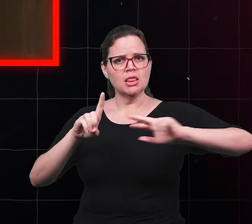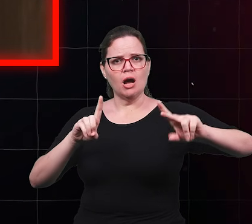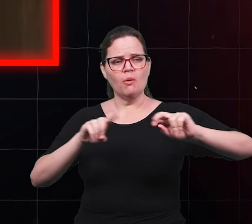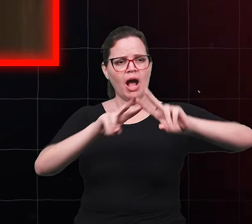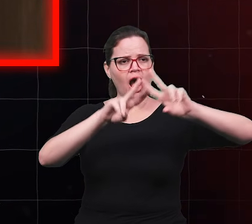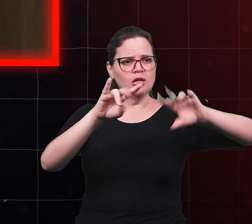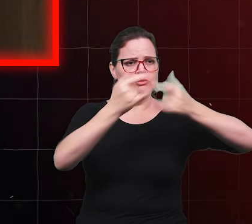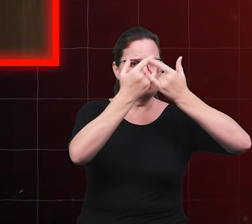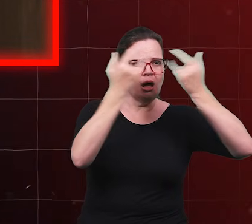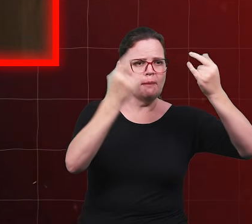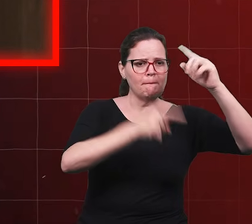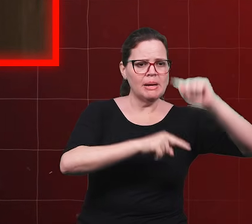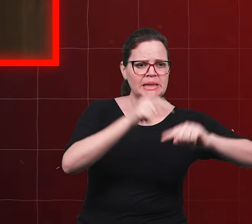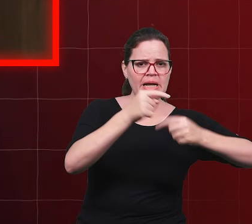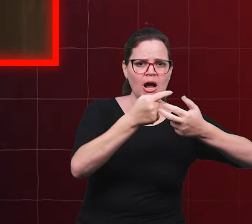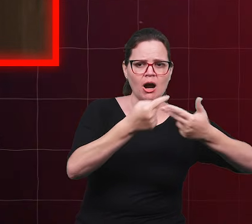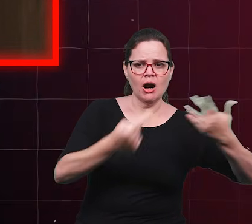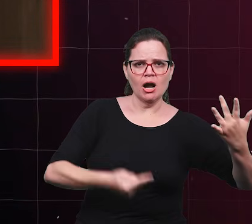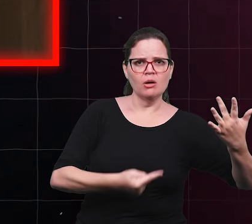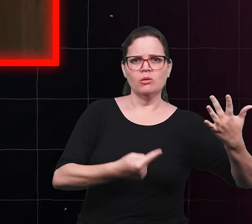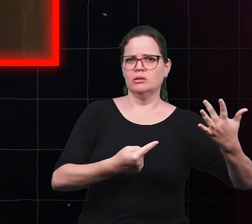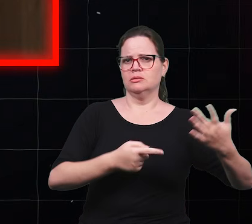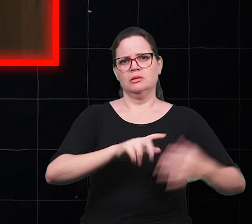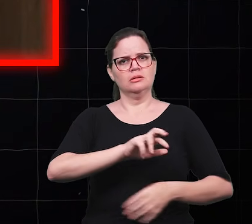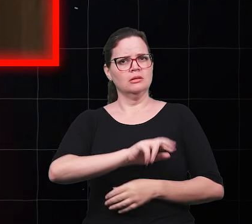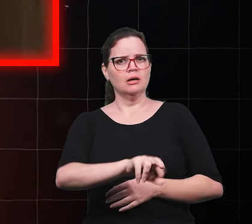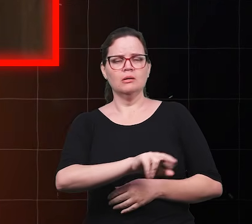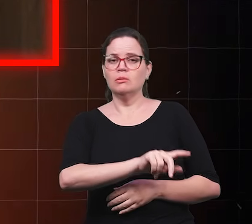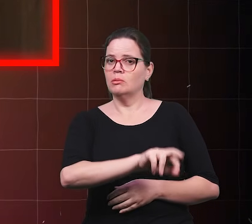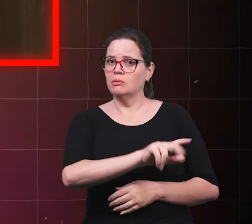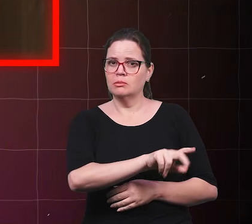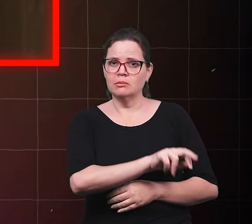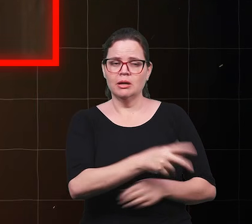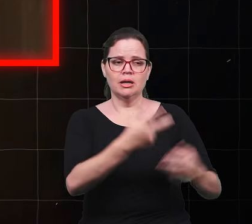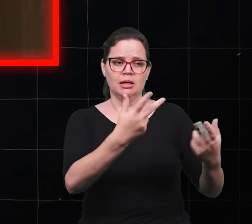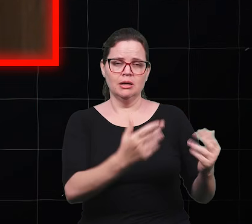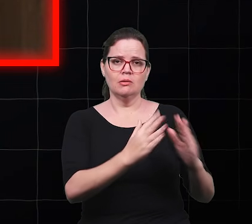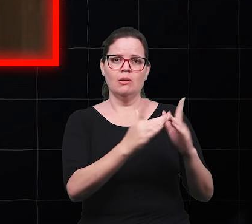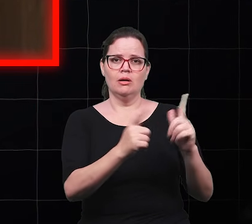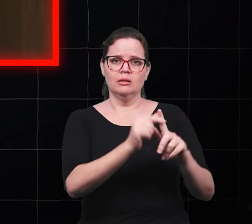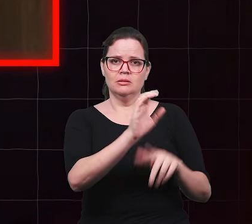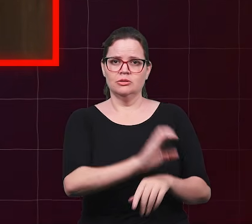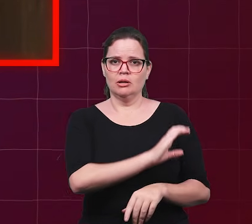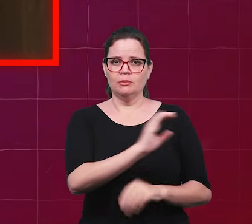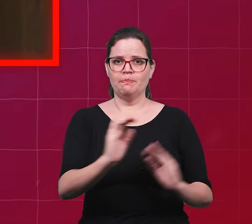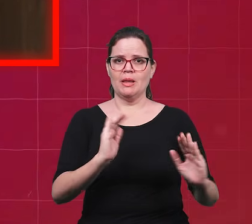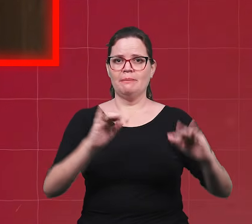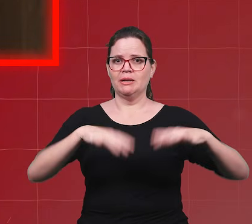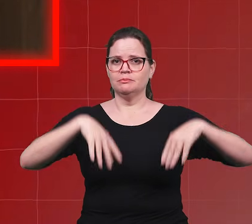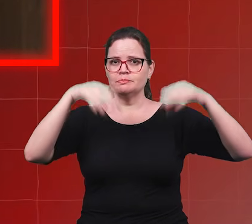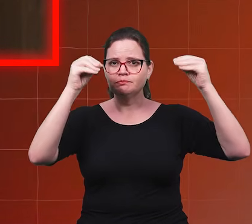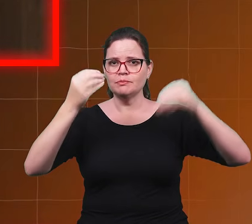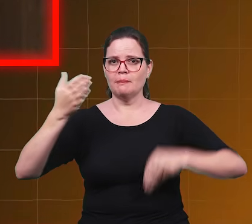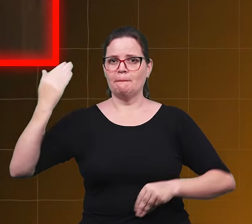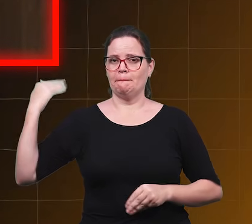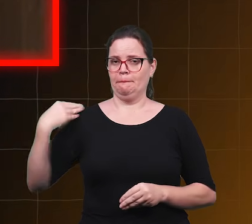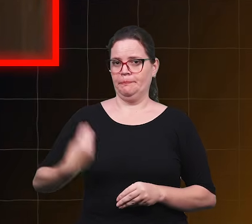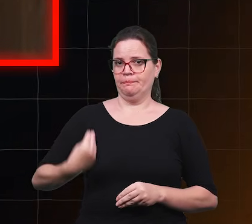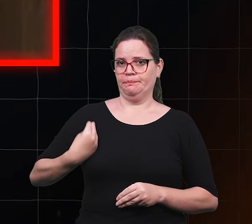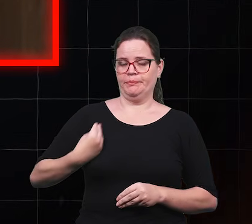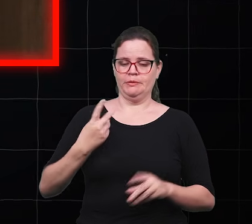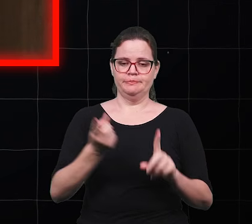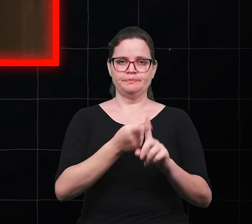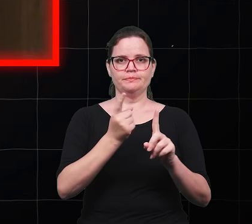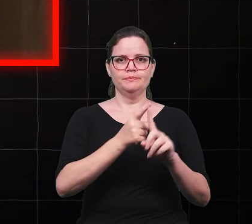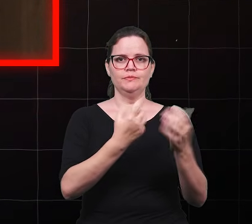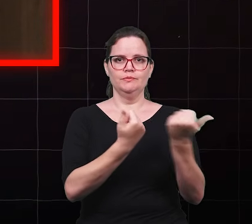carnais, físicas, materiais, como a igreja medieval vivia. Então, o primeiro aspecto é o